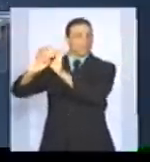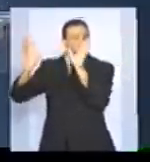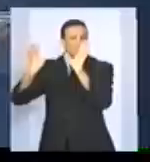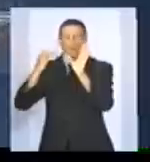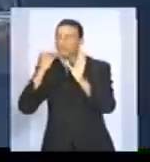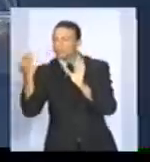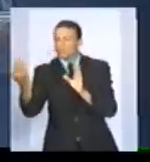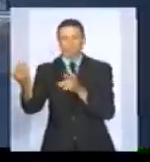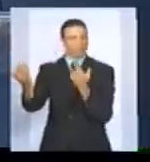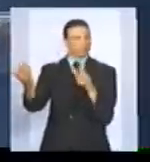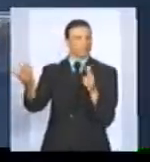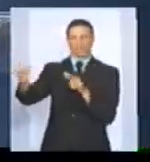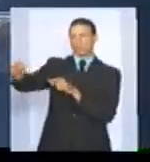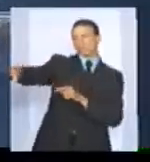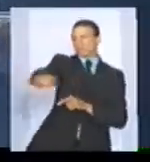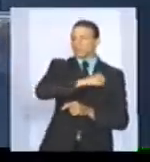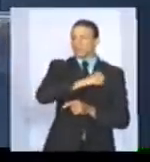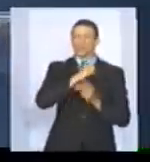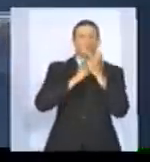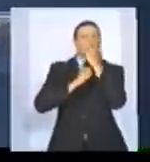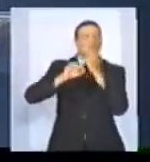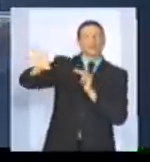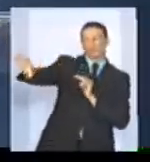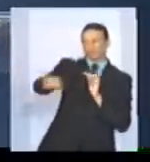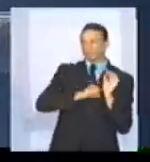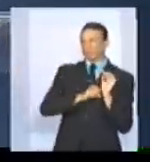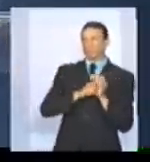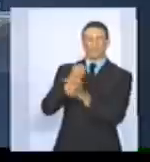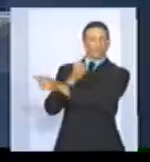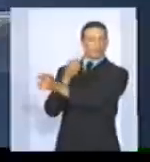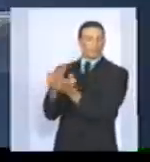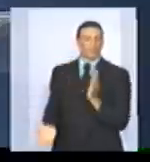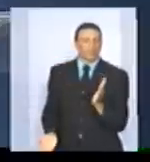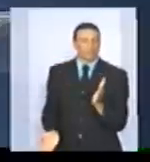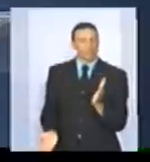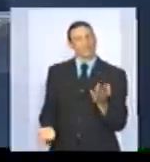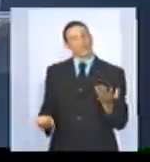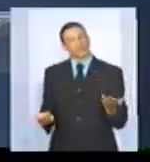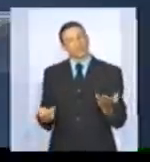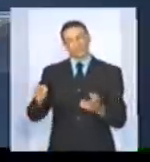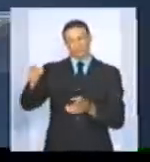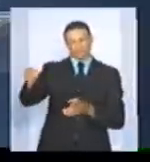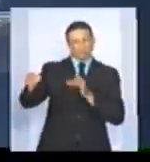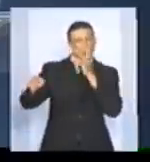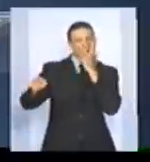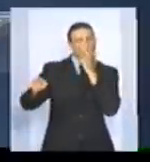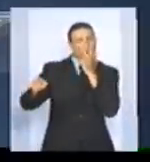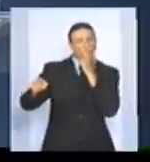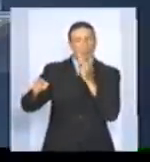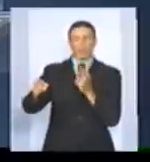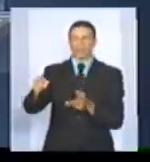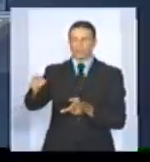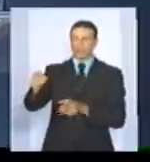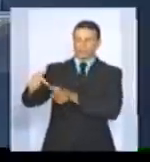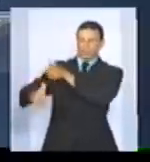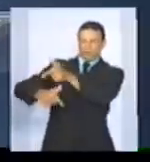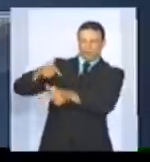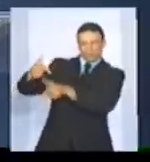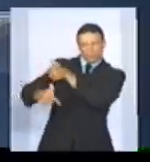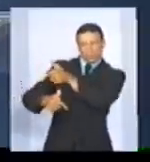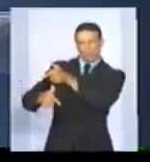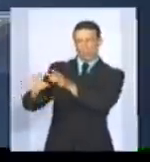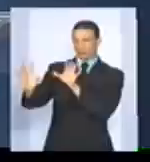escolher os programas que pretende assistir. Esse setor, senhor ministro, altamente regulado, onde são criadas obrigações